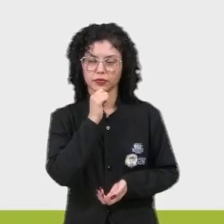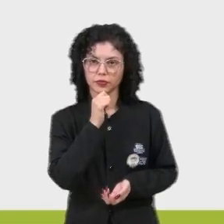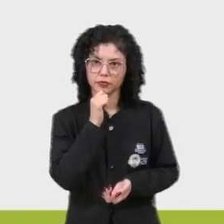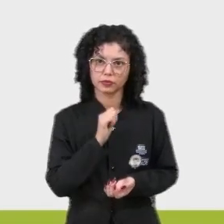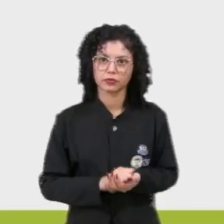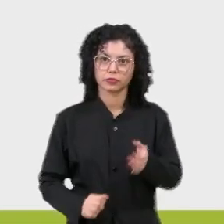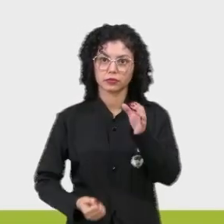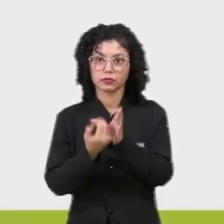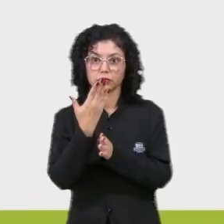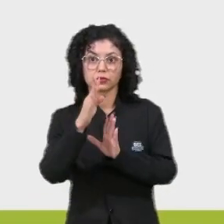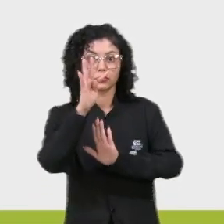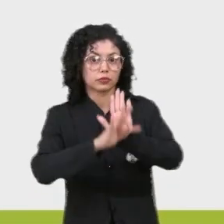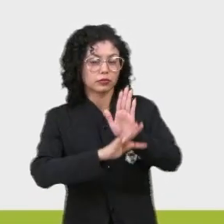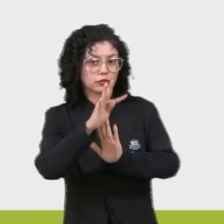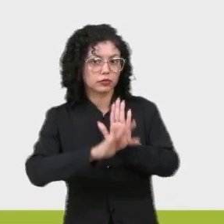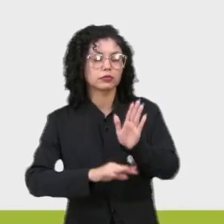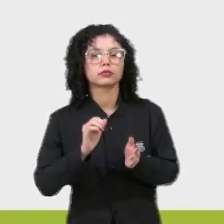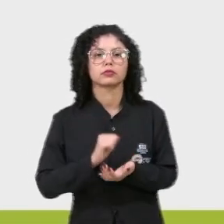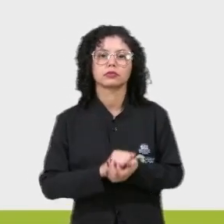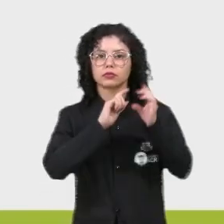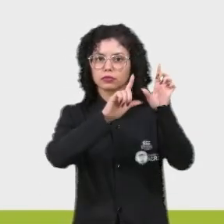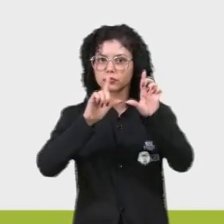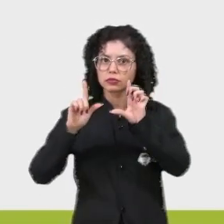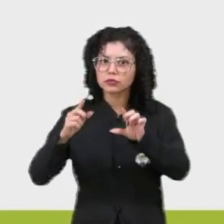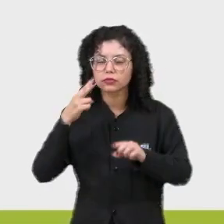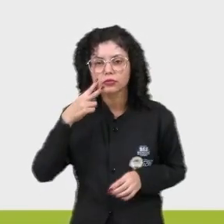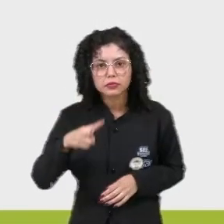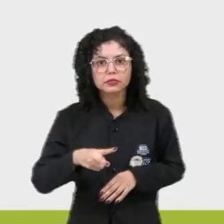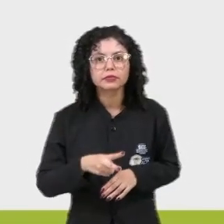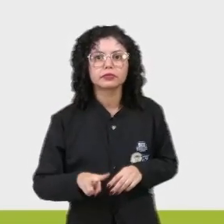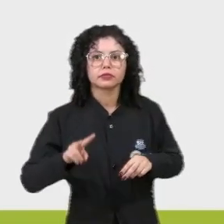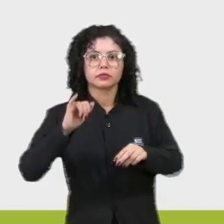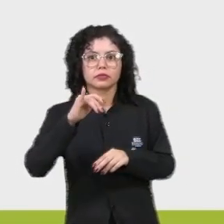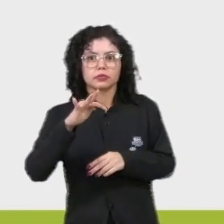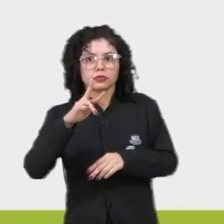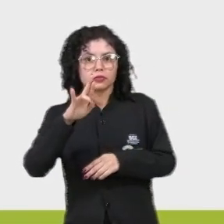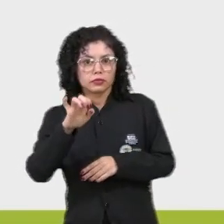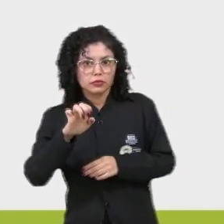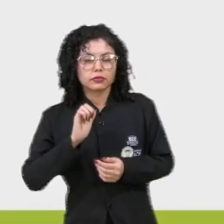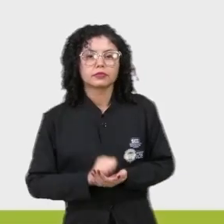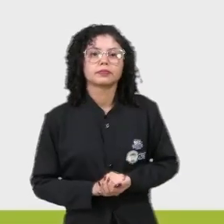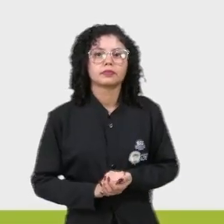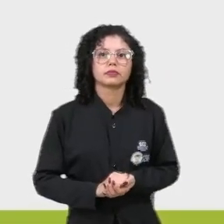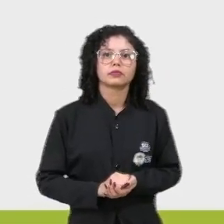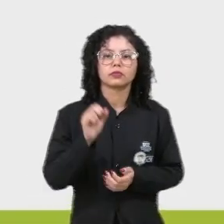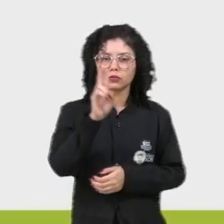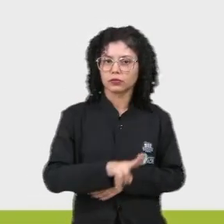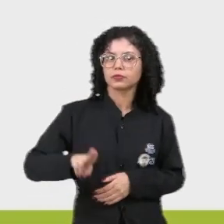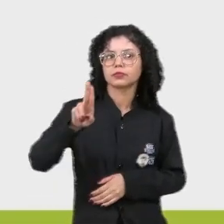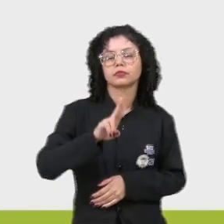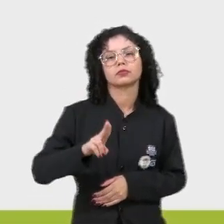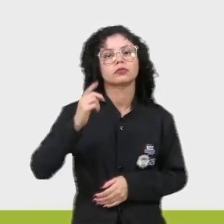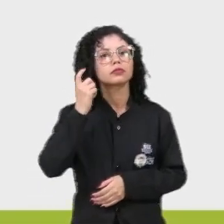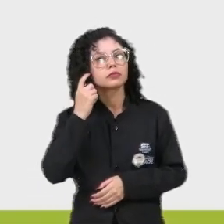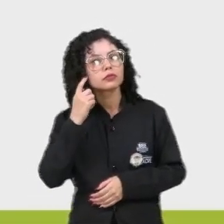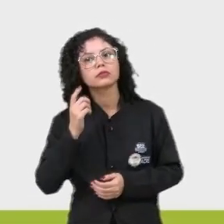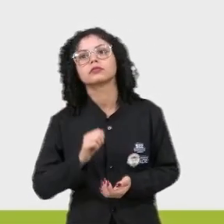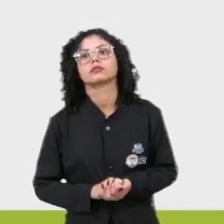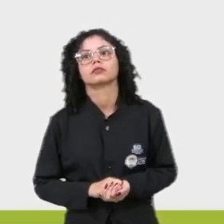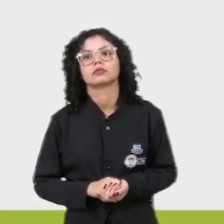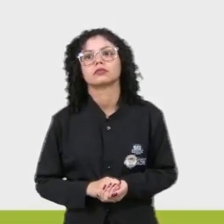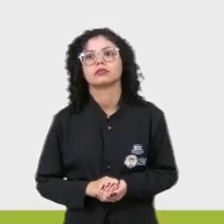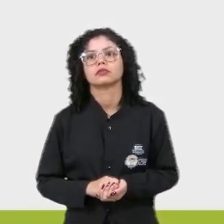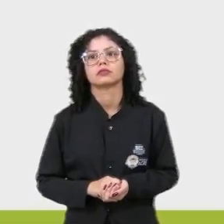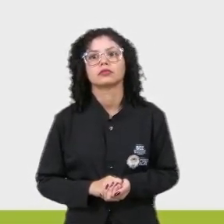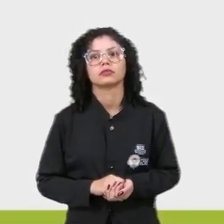Na criação do texto, o chargista Ioti usa criativamente,